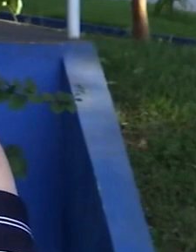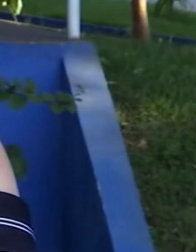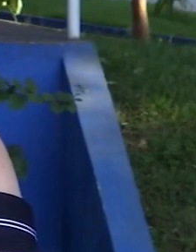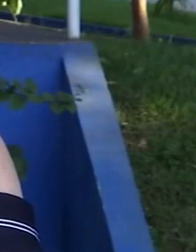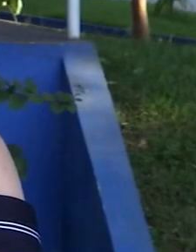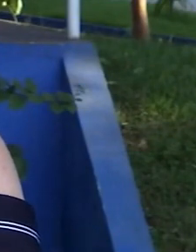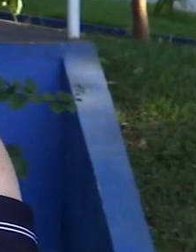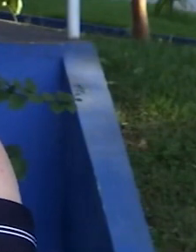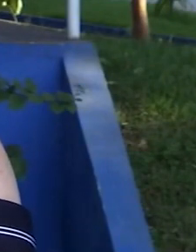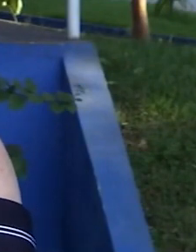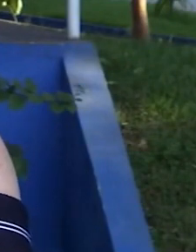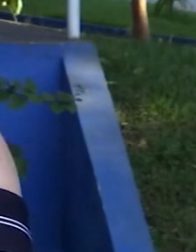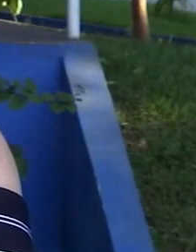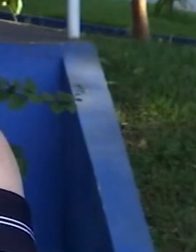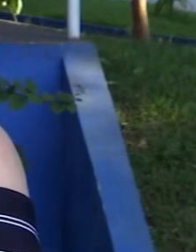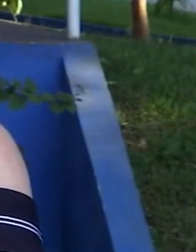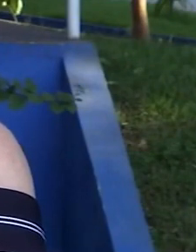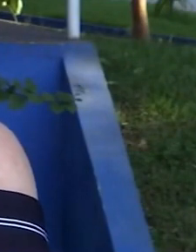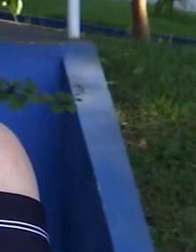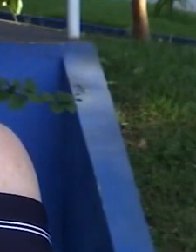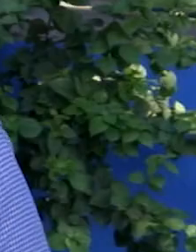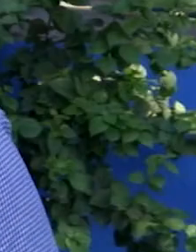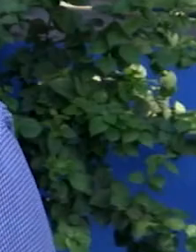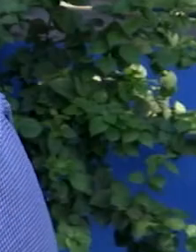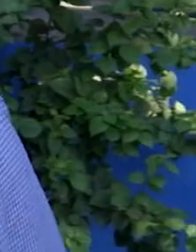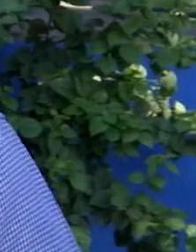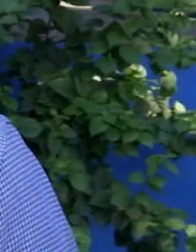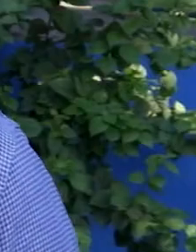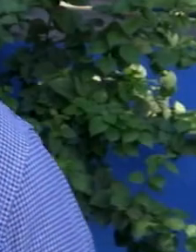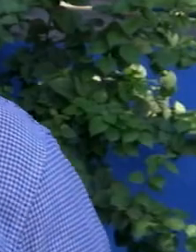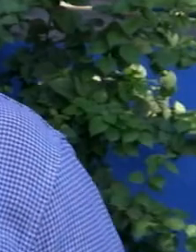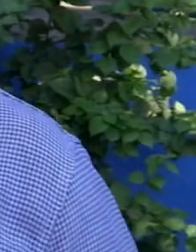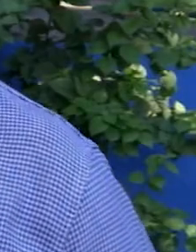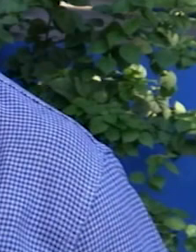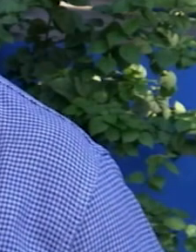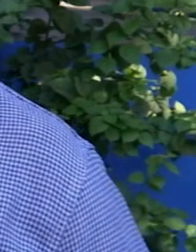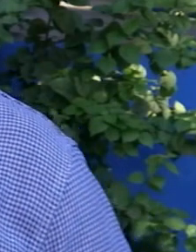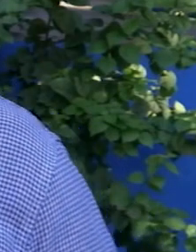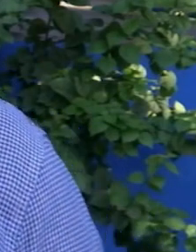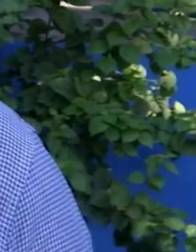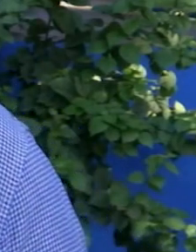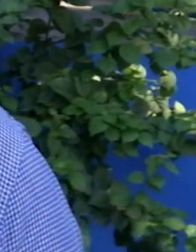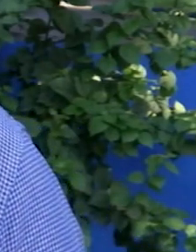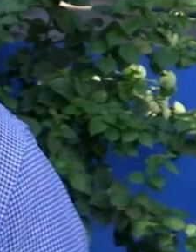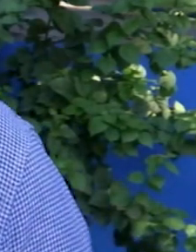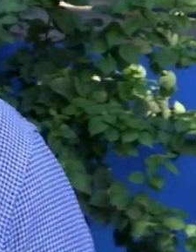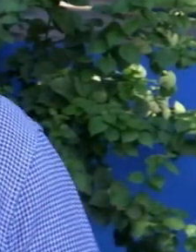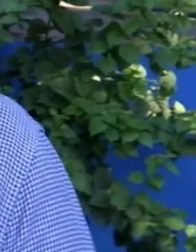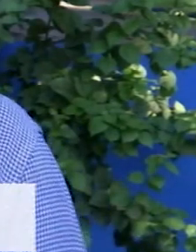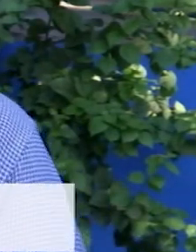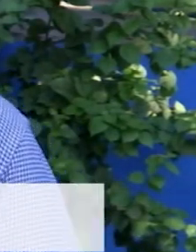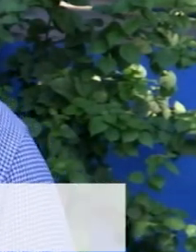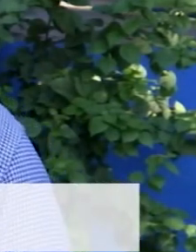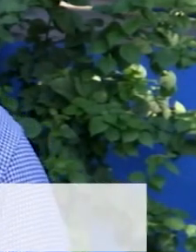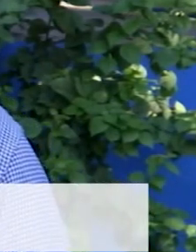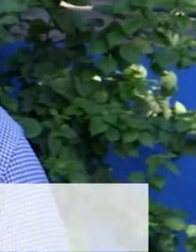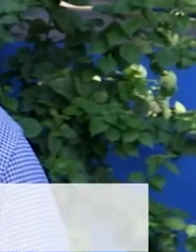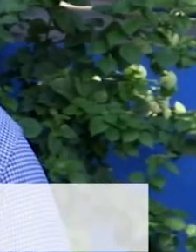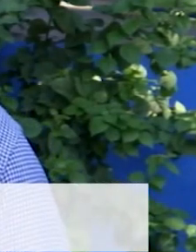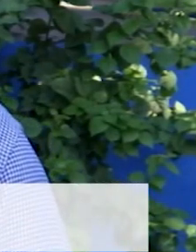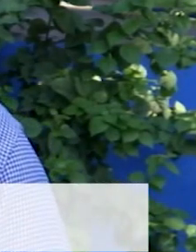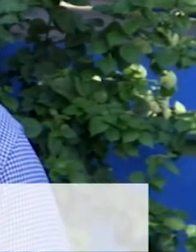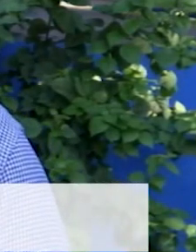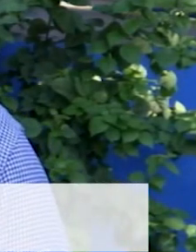sabemos o tanto que isso é necessário. É muito importante ações como essa da sociedade civil, né? Hoje a gente está